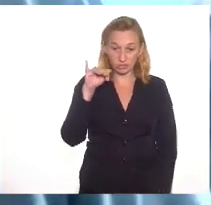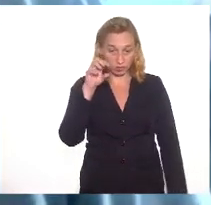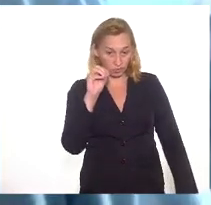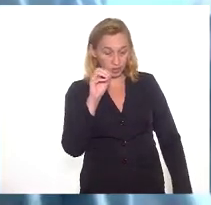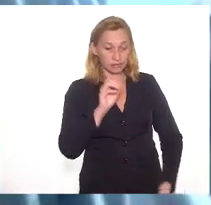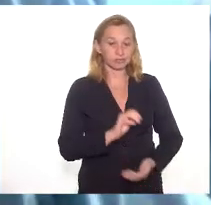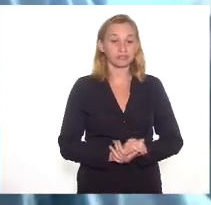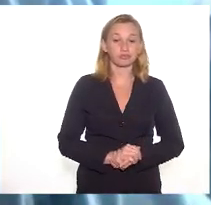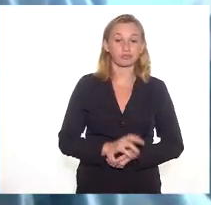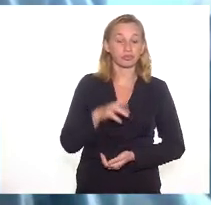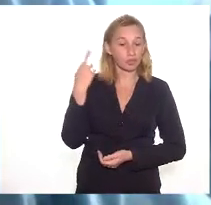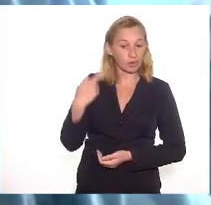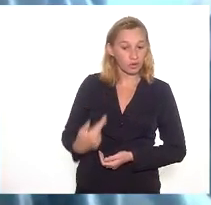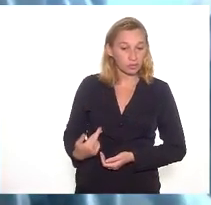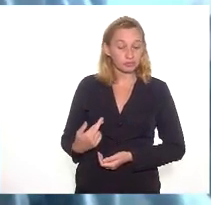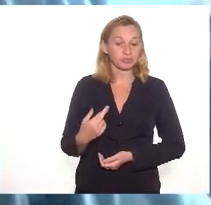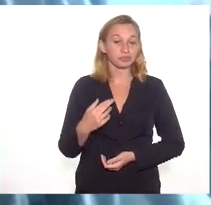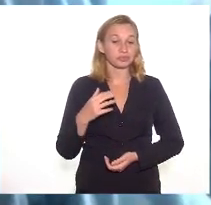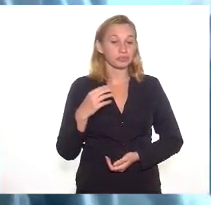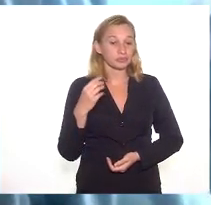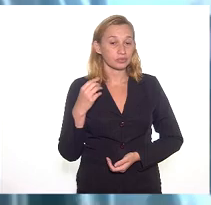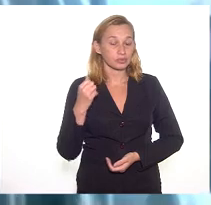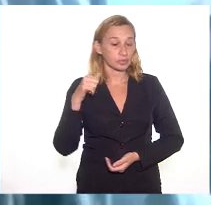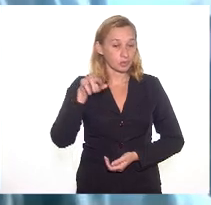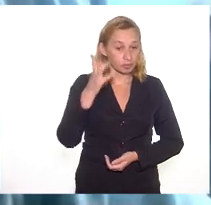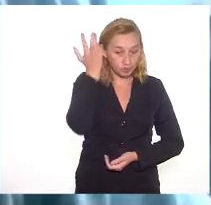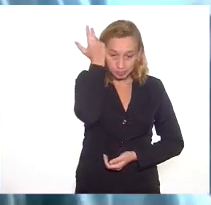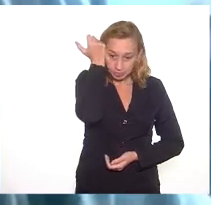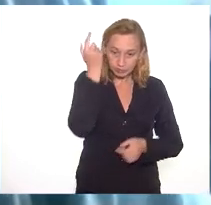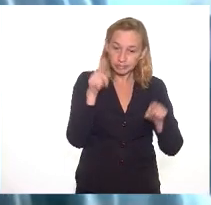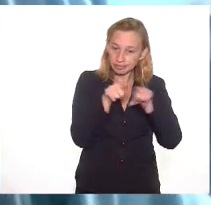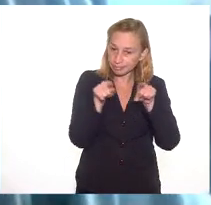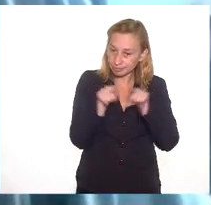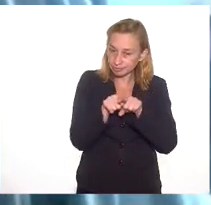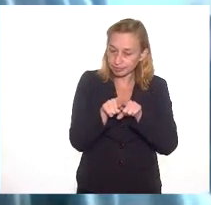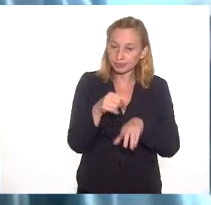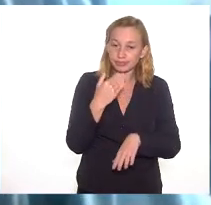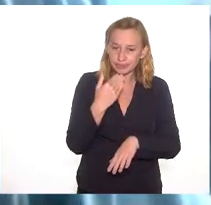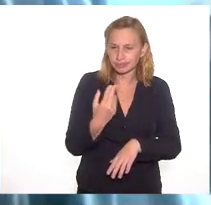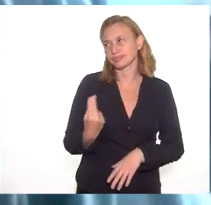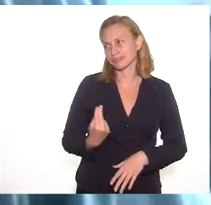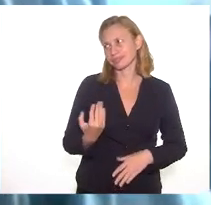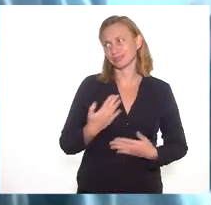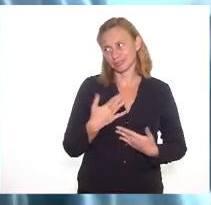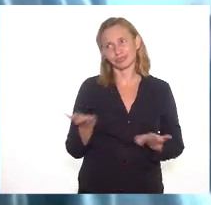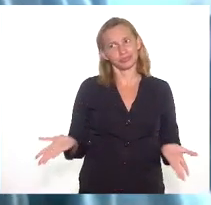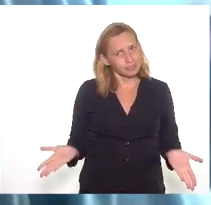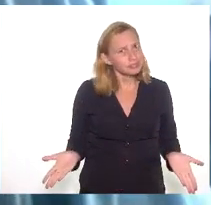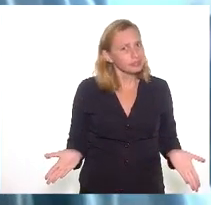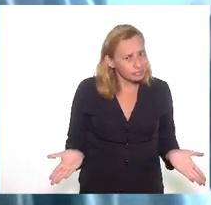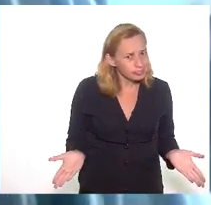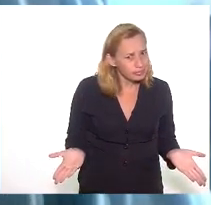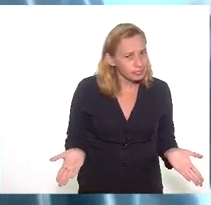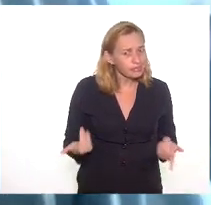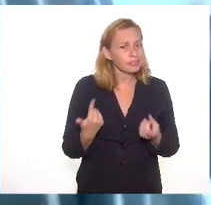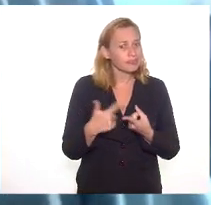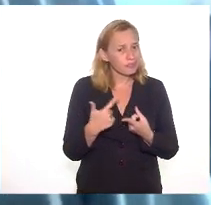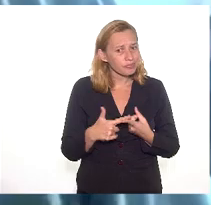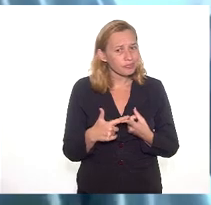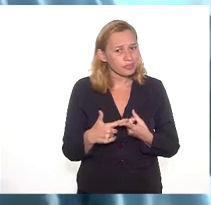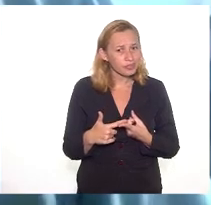Serafini, Renata Souza, Eliomar Coelho. Também, claro, pedir uma coautoria, porque em